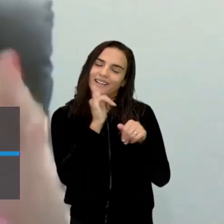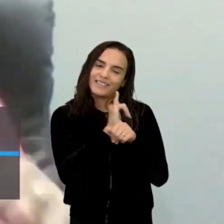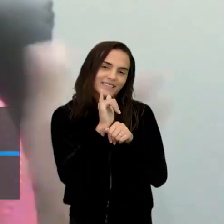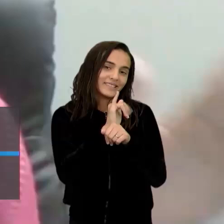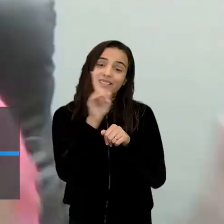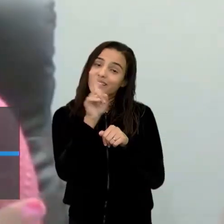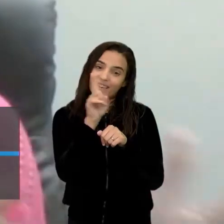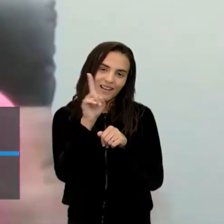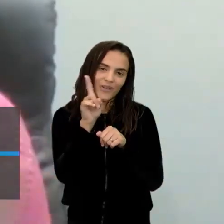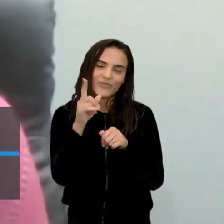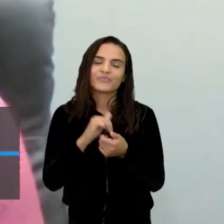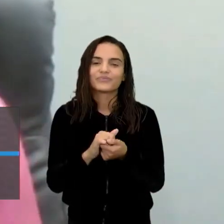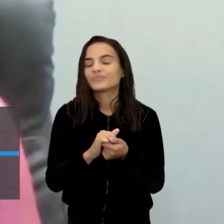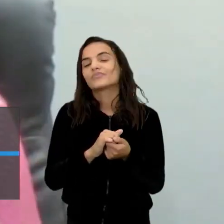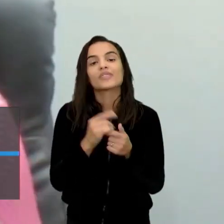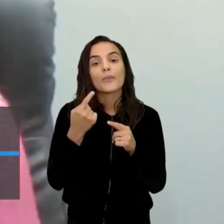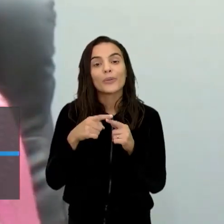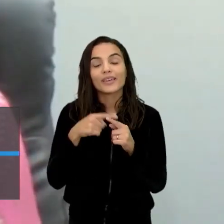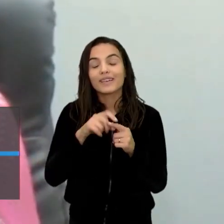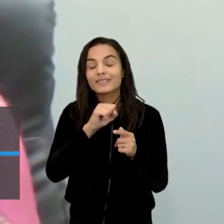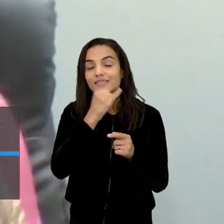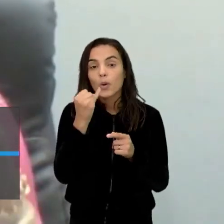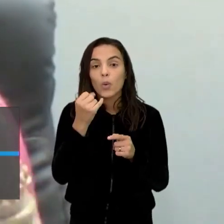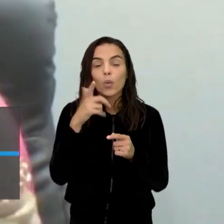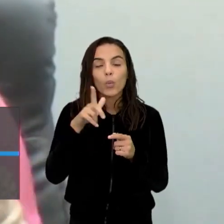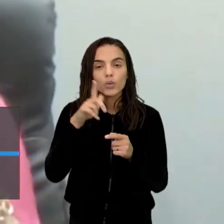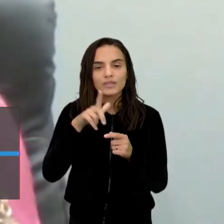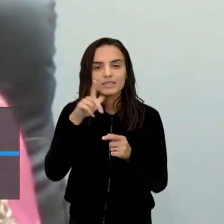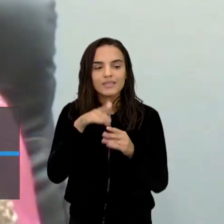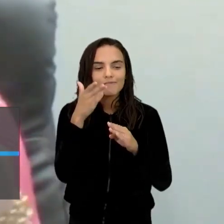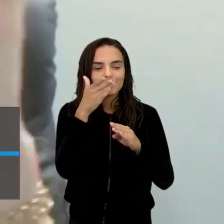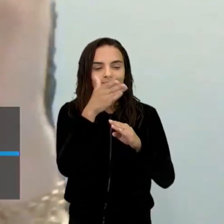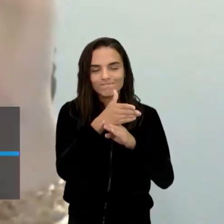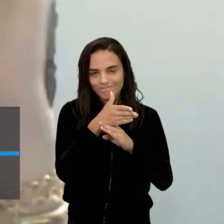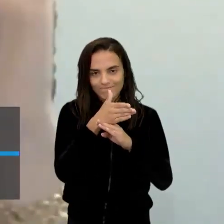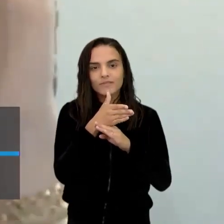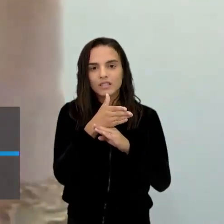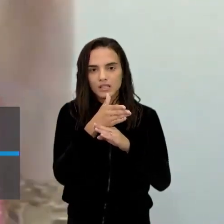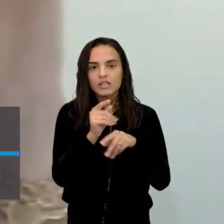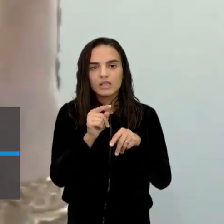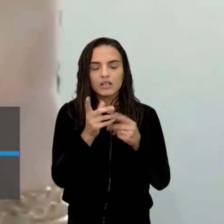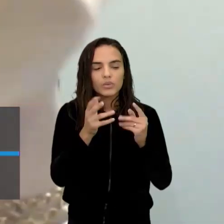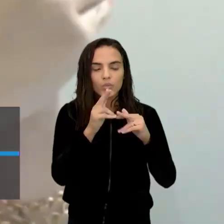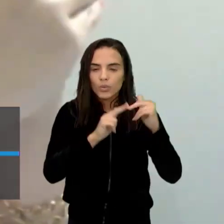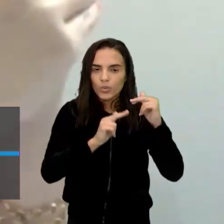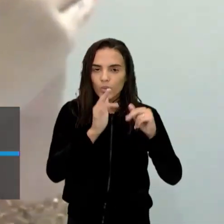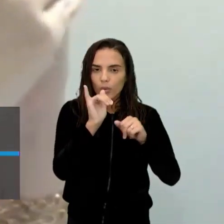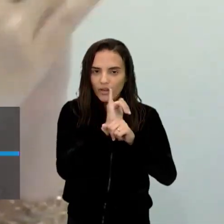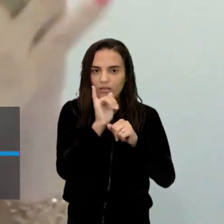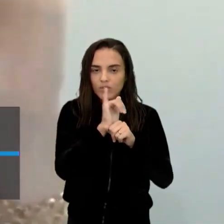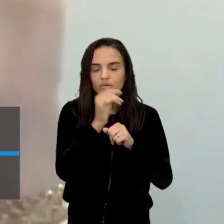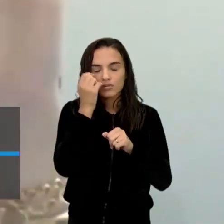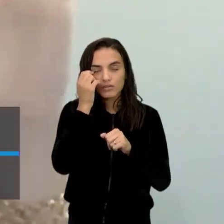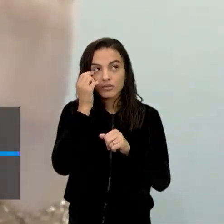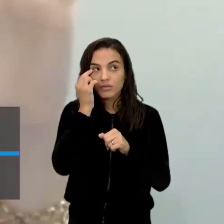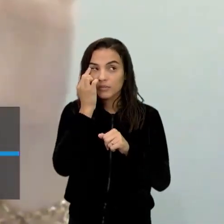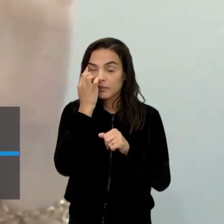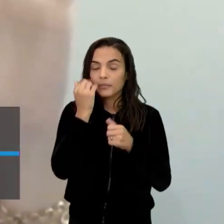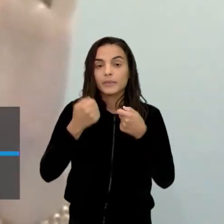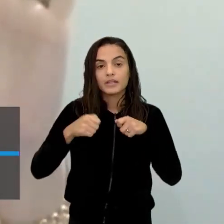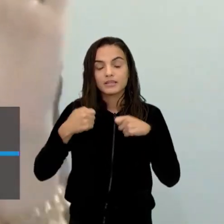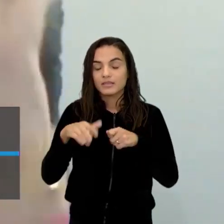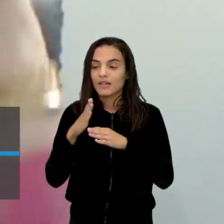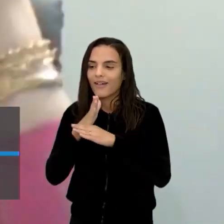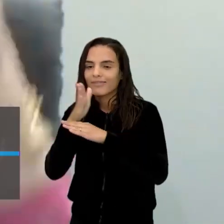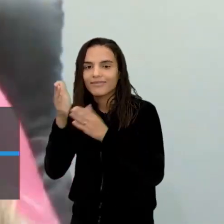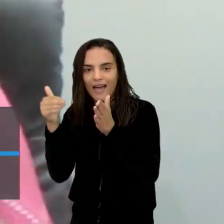vezes, não deve ficar. Porque se eu conseguir que ele tenha acesso através desse recurso que eu confeccionei, eu devo levar para a sala